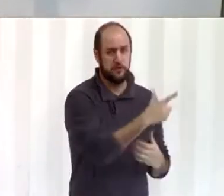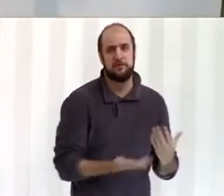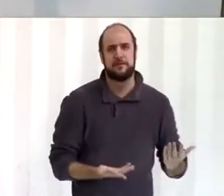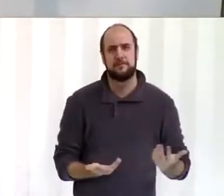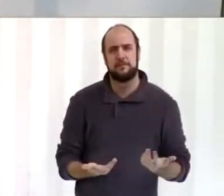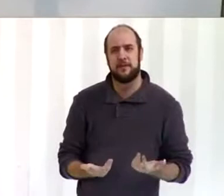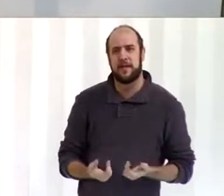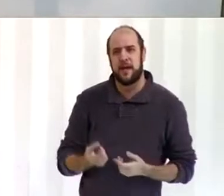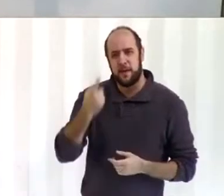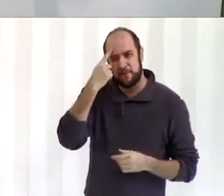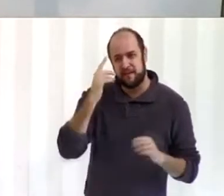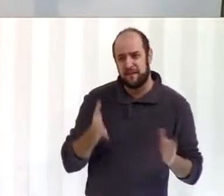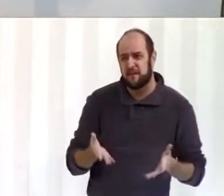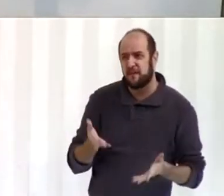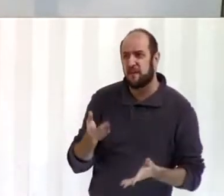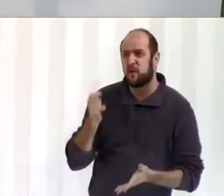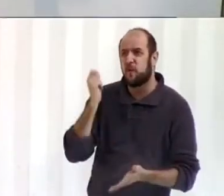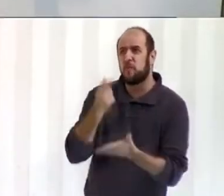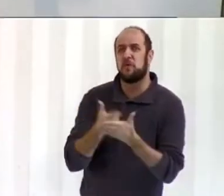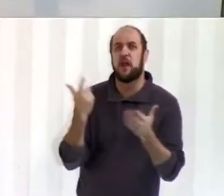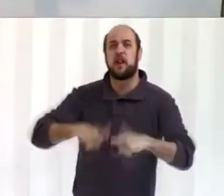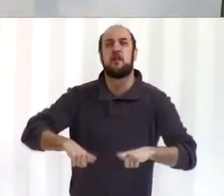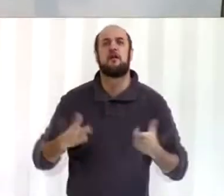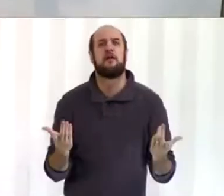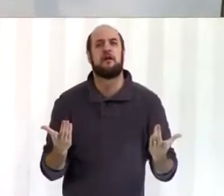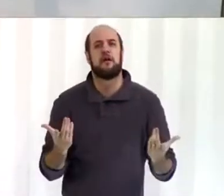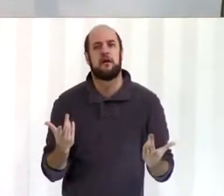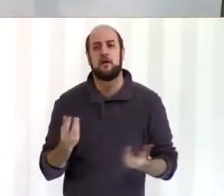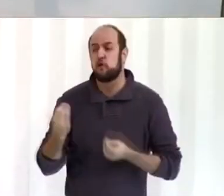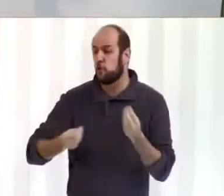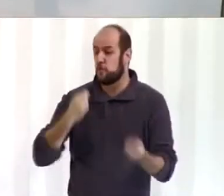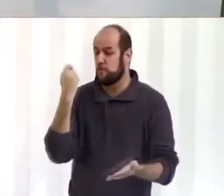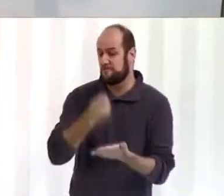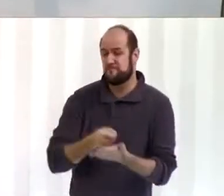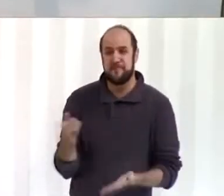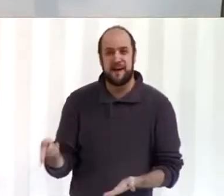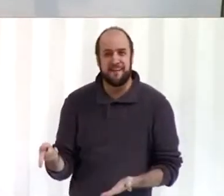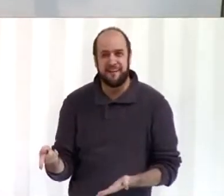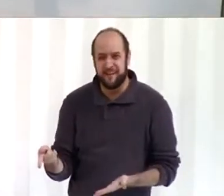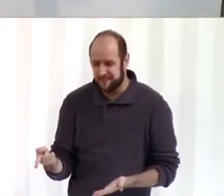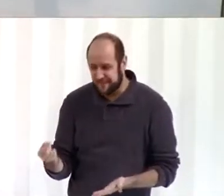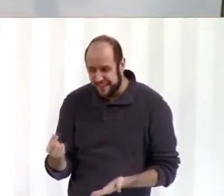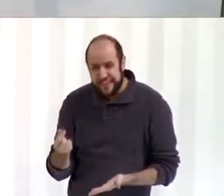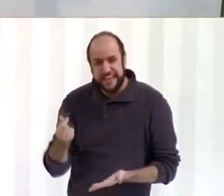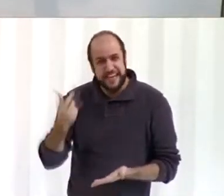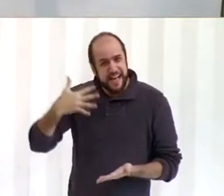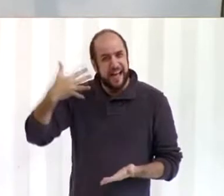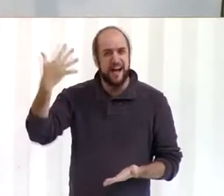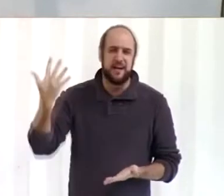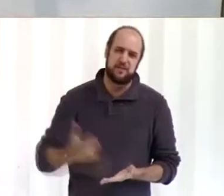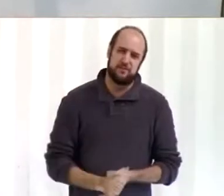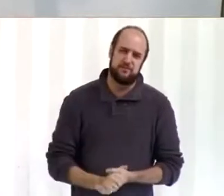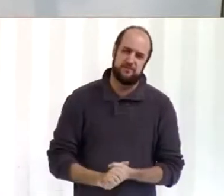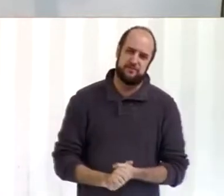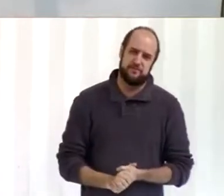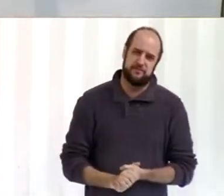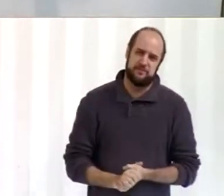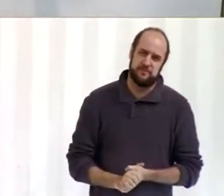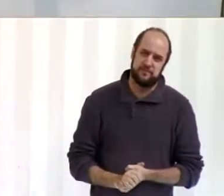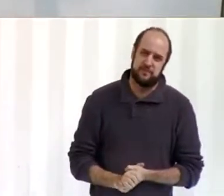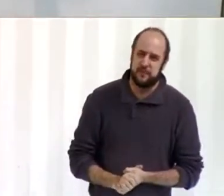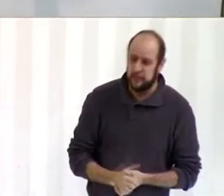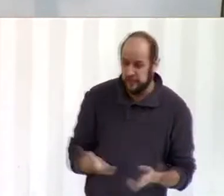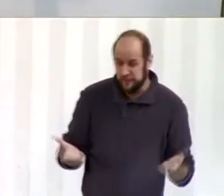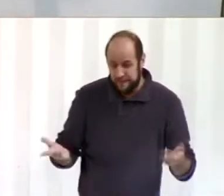ele vai comprar, onde vai comprar, e ele não vai ter dinheiro para comprar um equipamento tão caro naquela época.